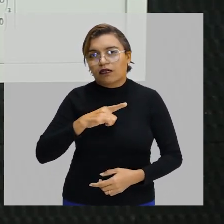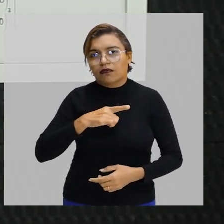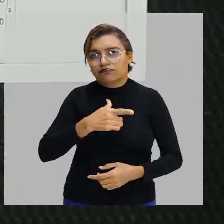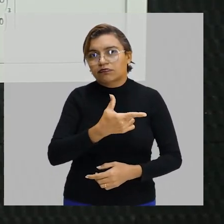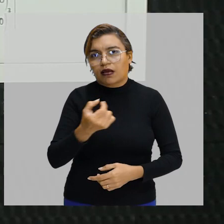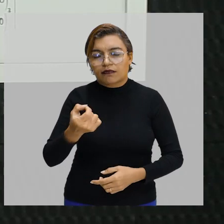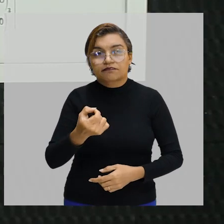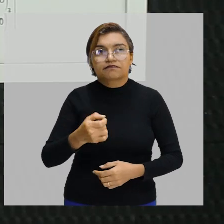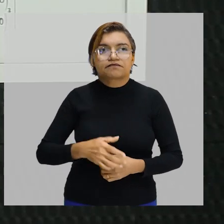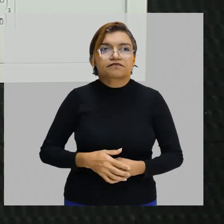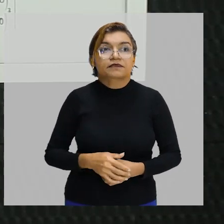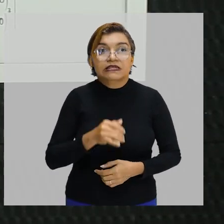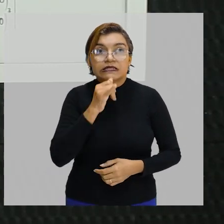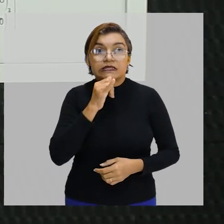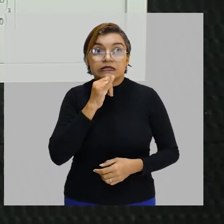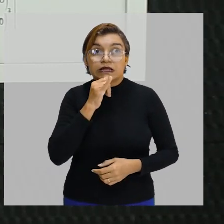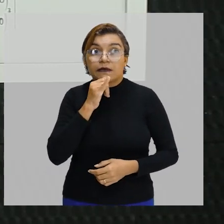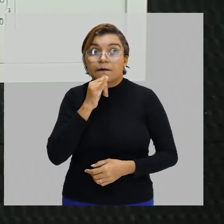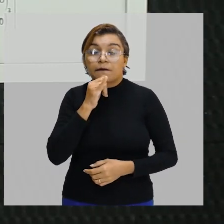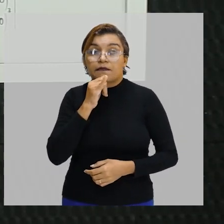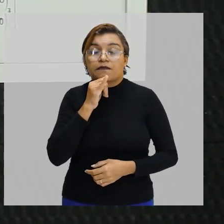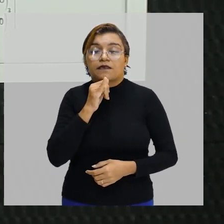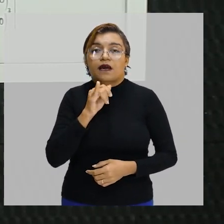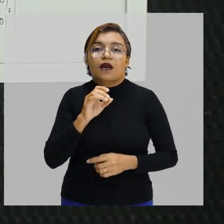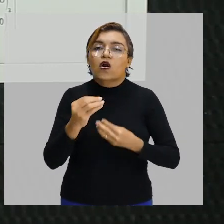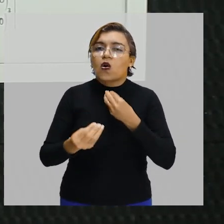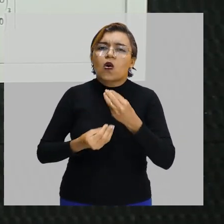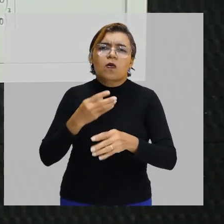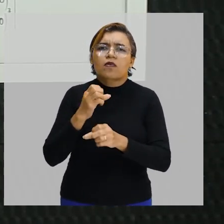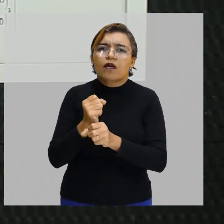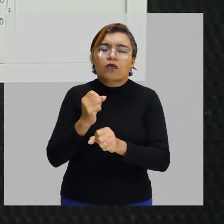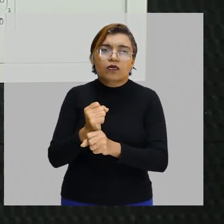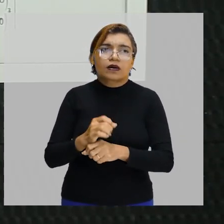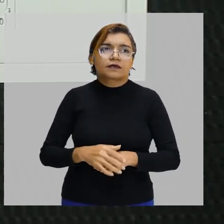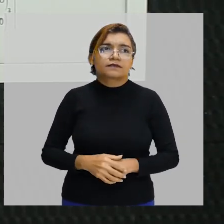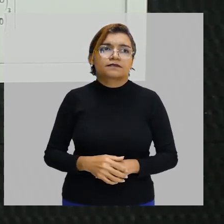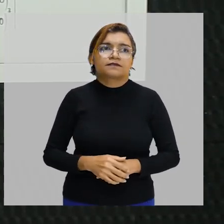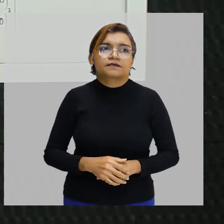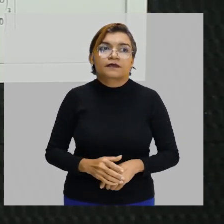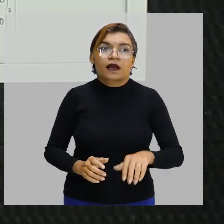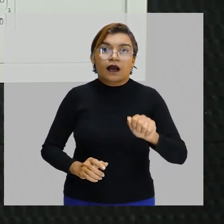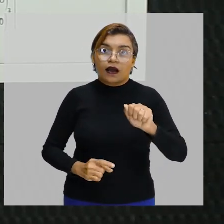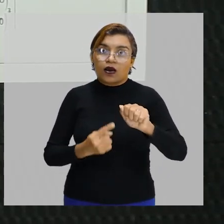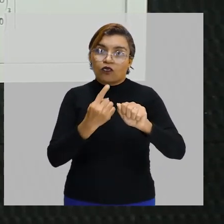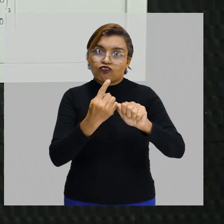esse determinante? Você faz a diferença, né? Aqui é o elemento A1,